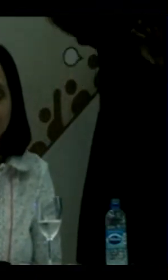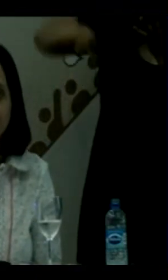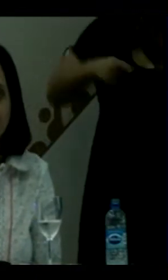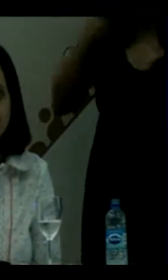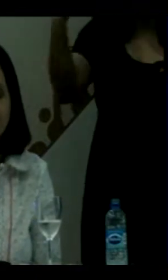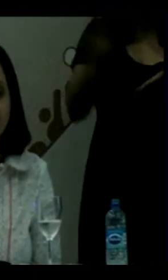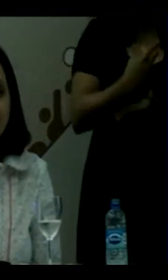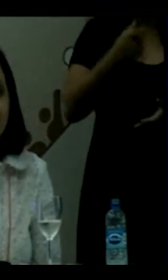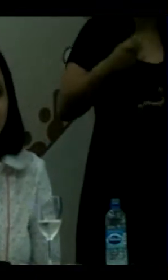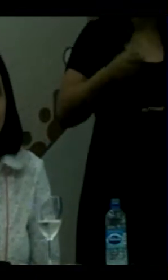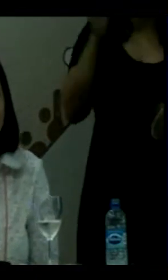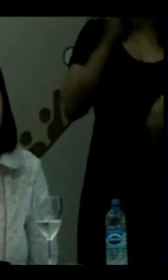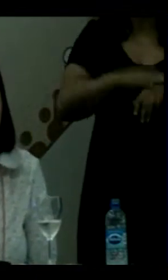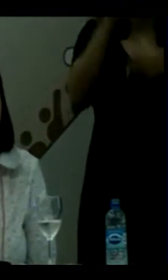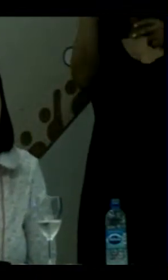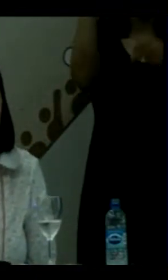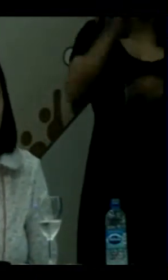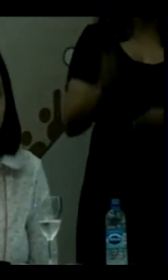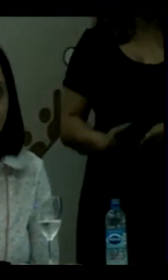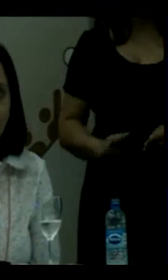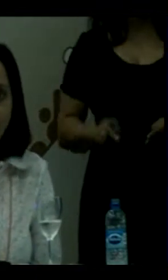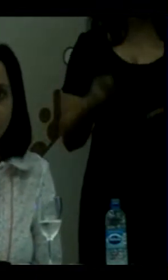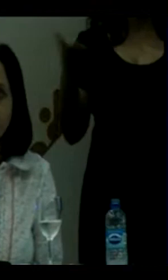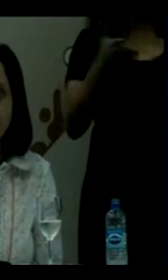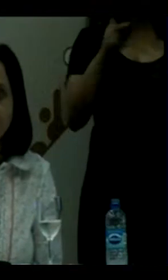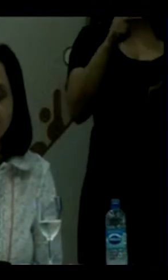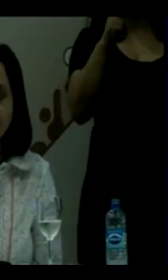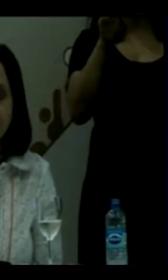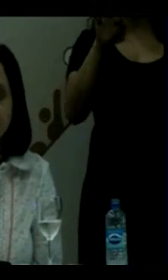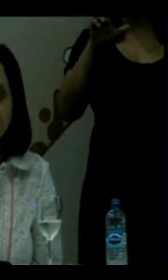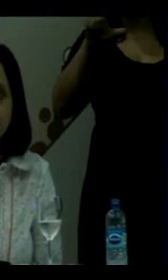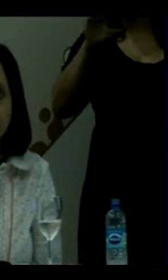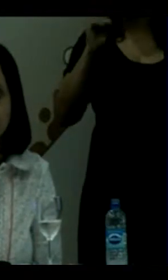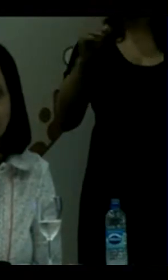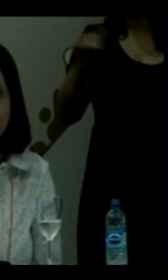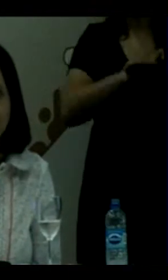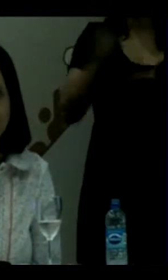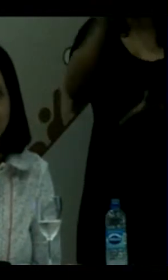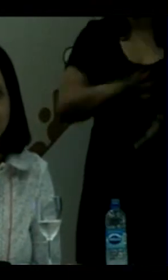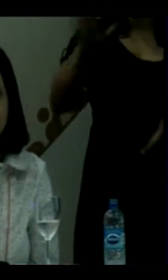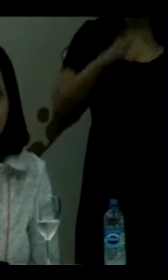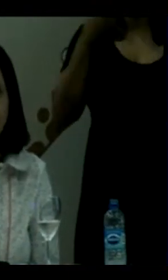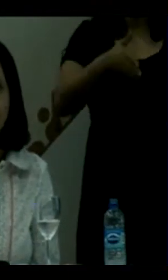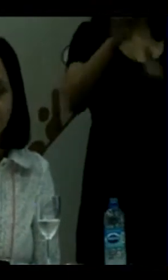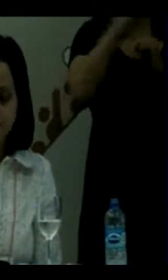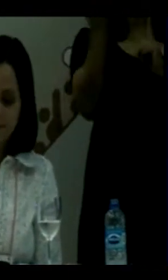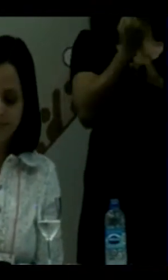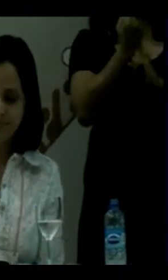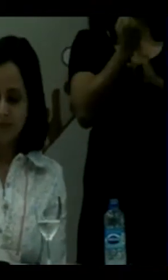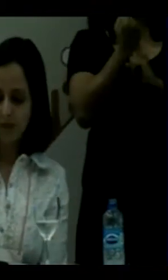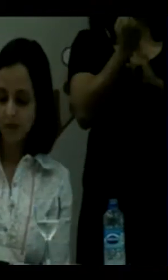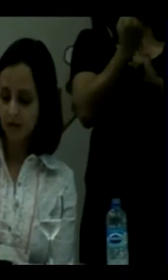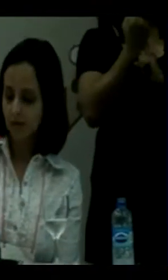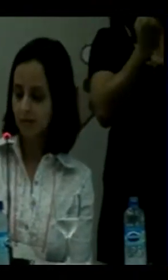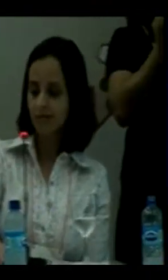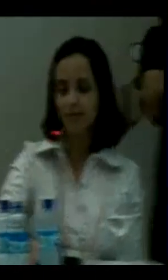acontecer inúmeras vezes. Eu vou passar a palavra agora para o Paulo, nosso secretário nacional de participação social.